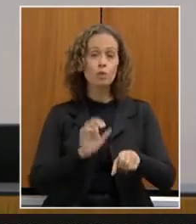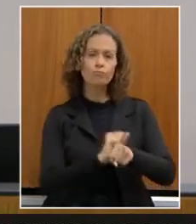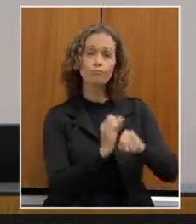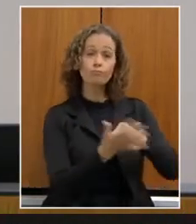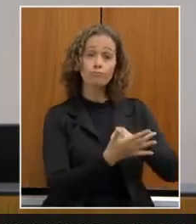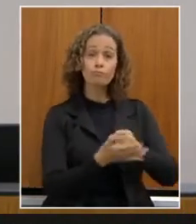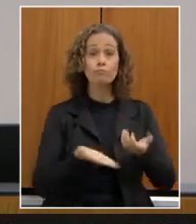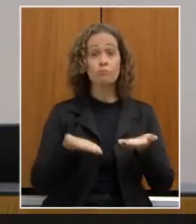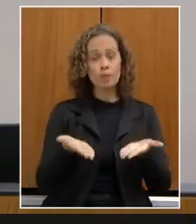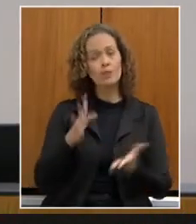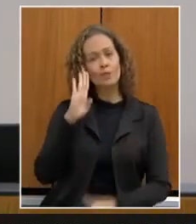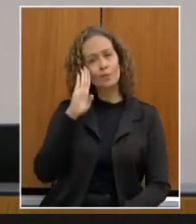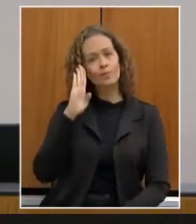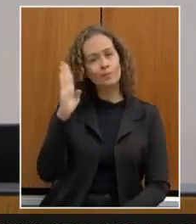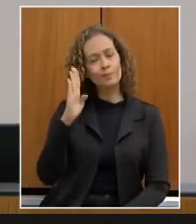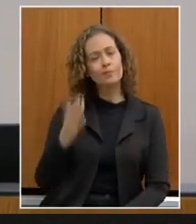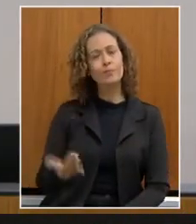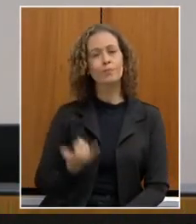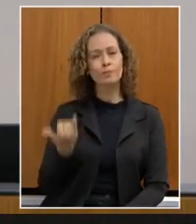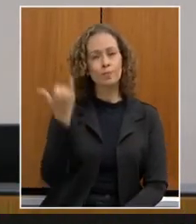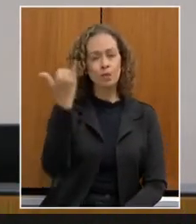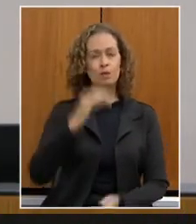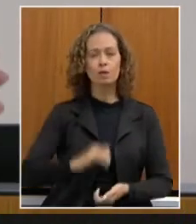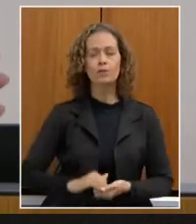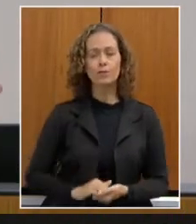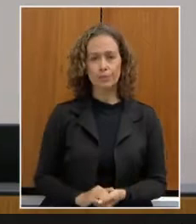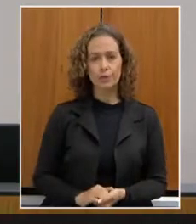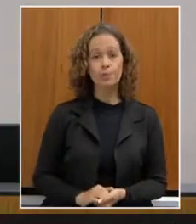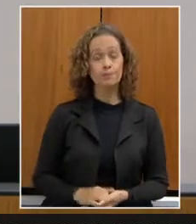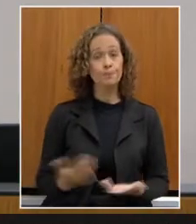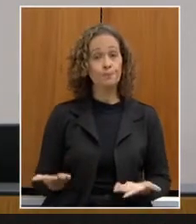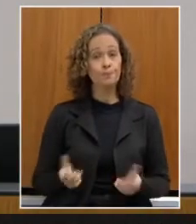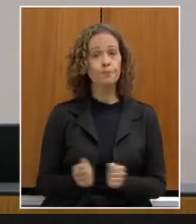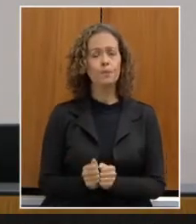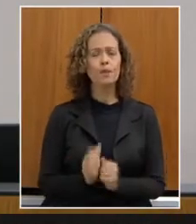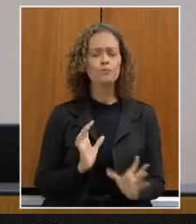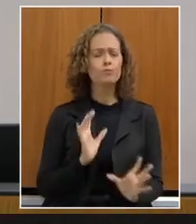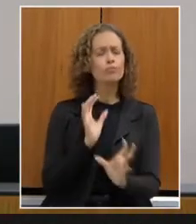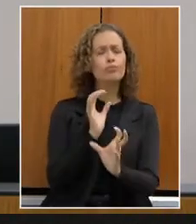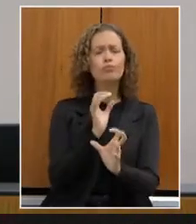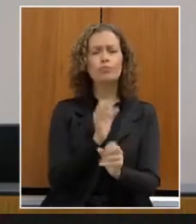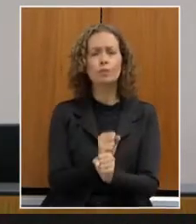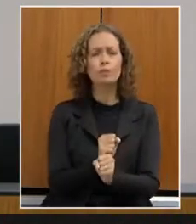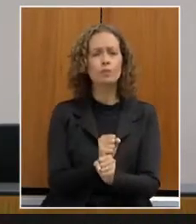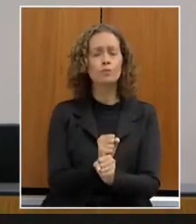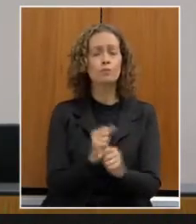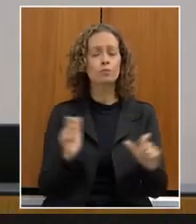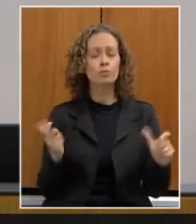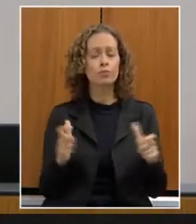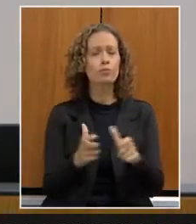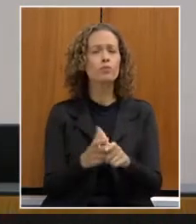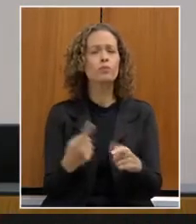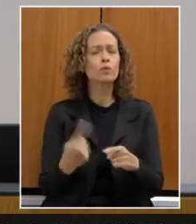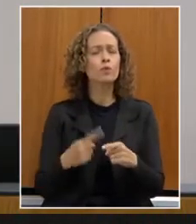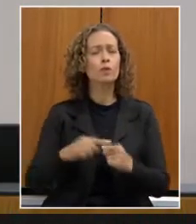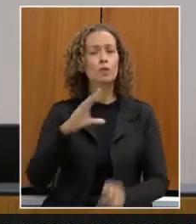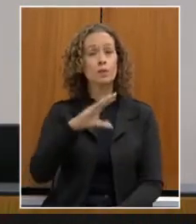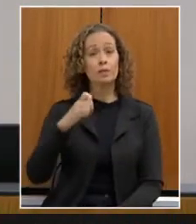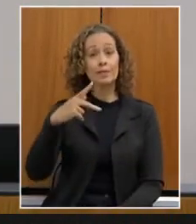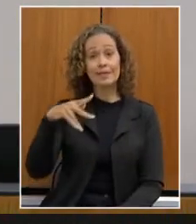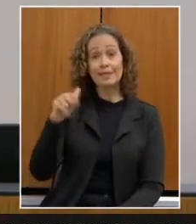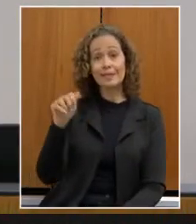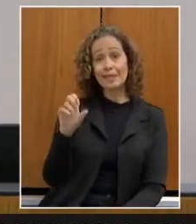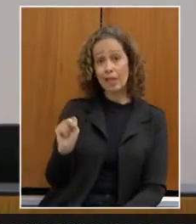É claro que esse número de casos se deve aí a essas cepas que estão chegando,